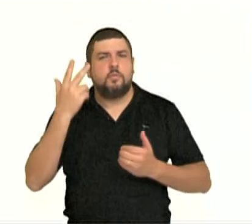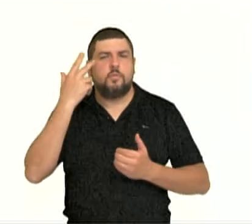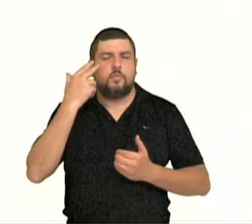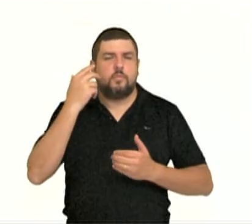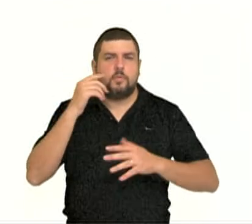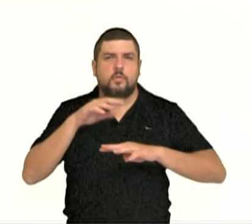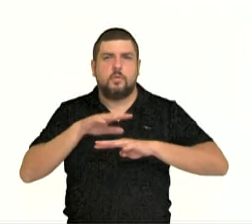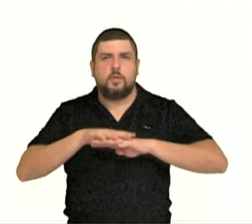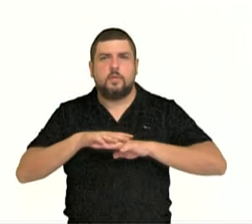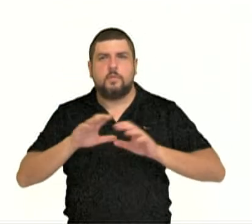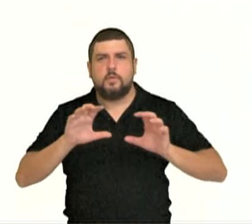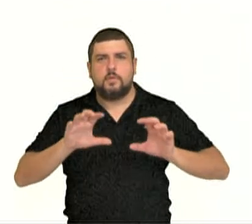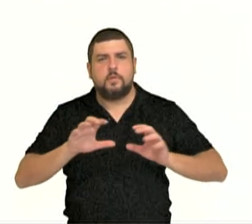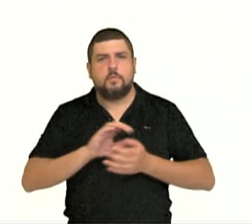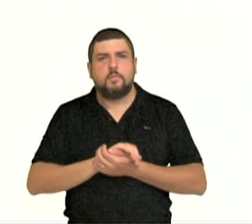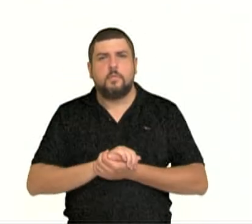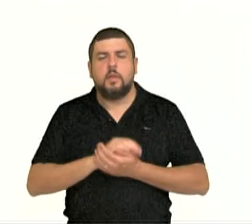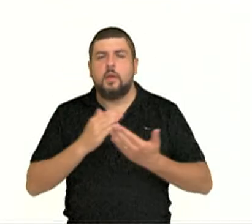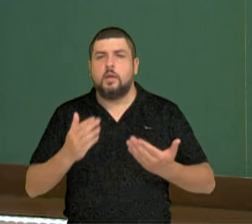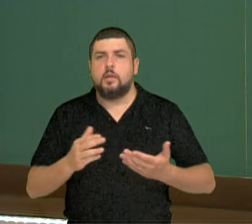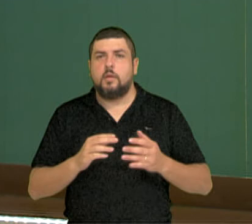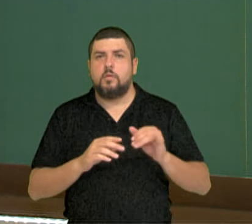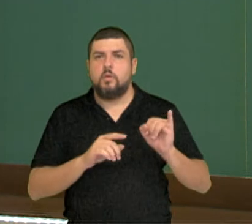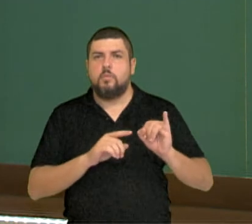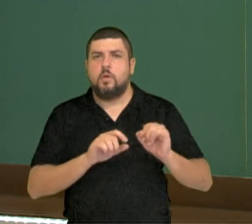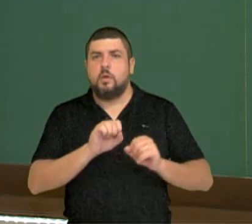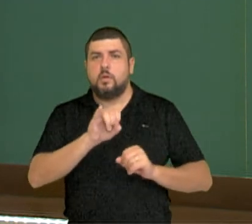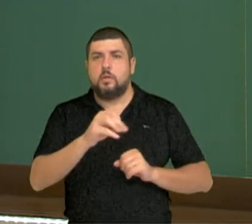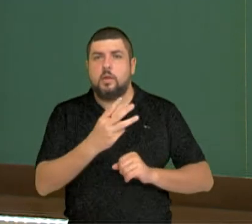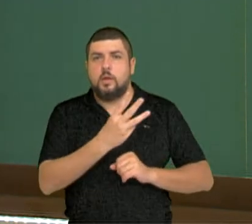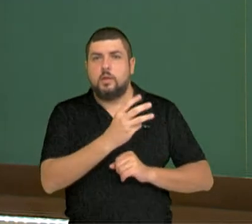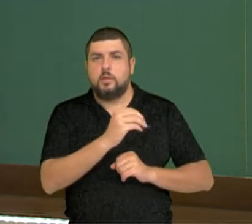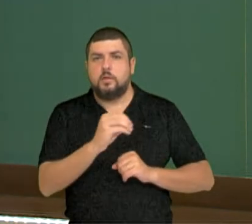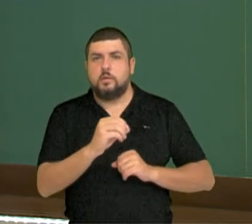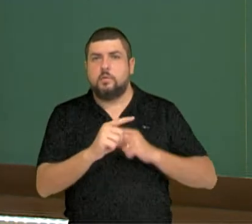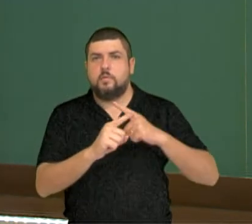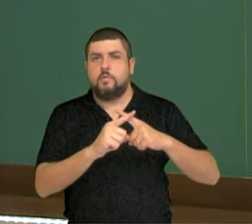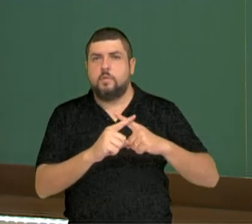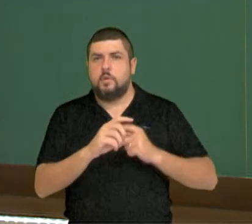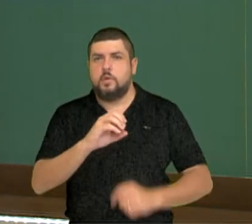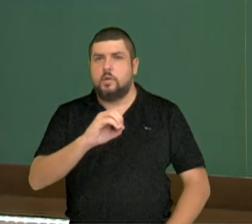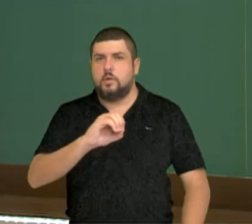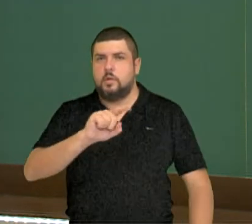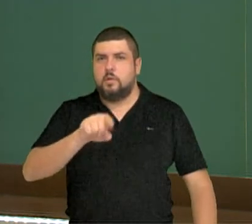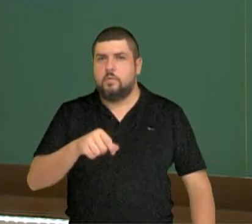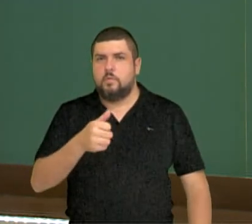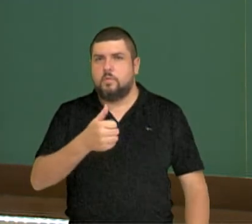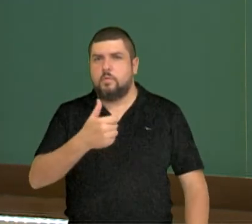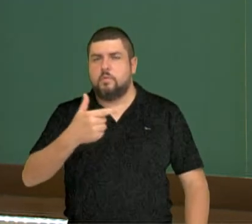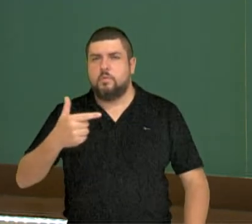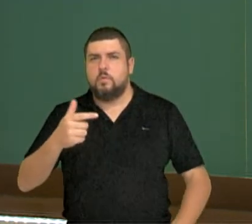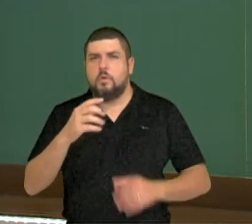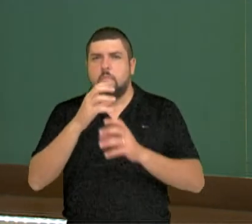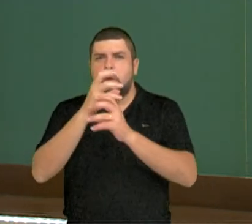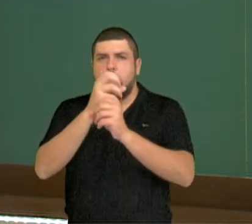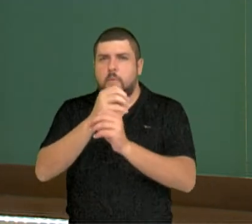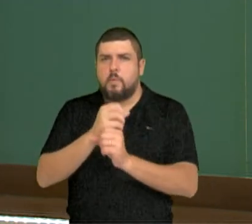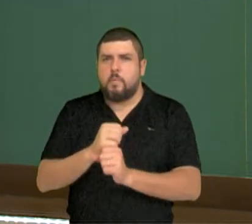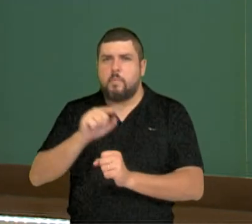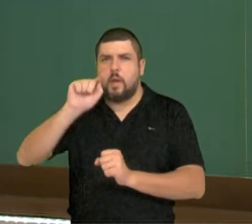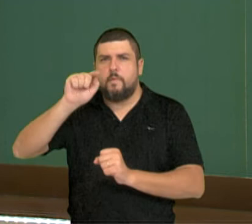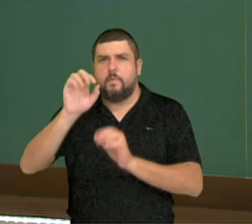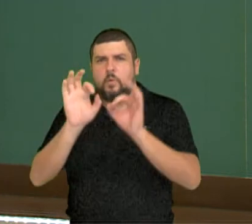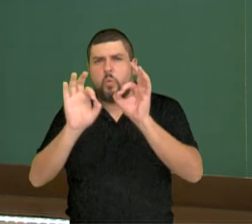Ou seja, o impulso ofertado aqui, se você multiplicar 300 por 0,12, fazendo todas aquelas vírgulas, aquelas coisas que tem que ser feita, é